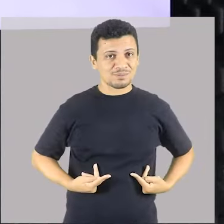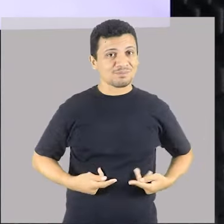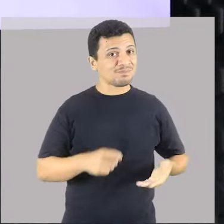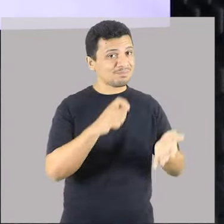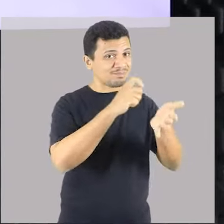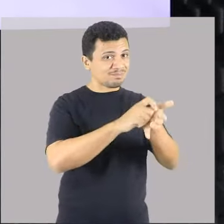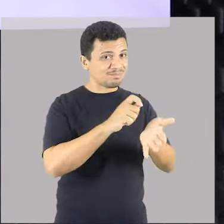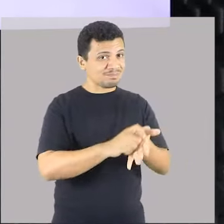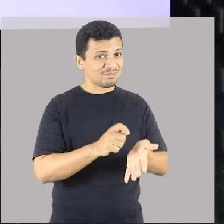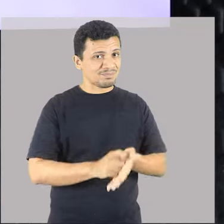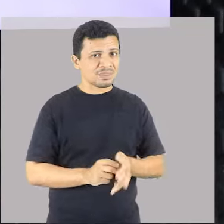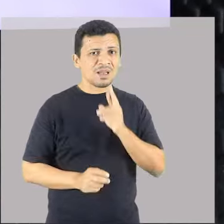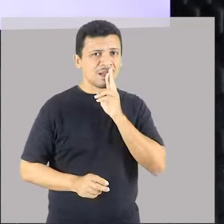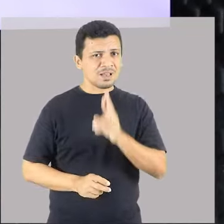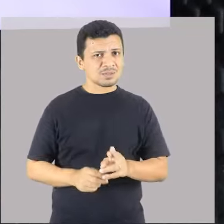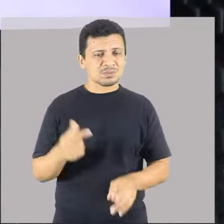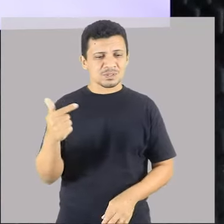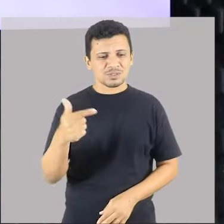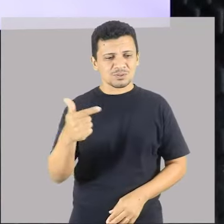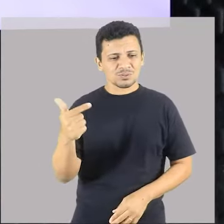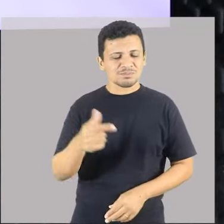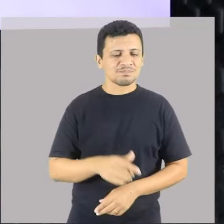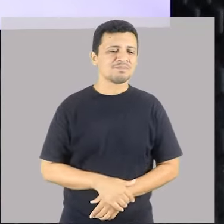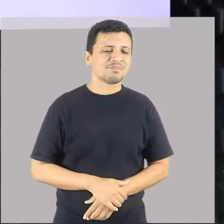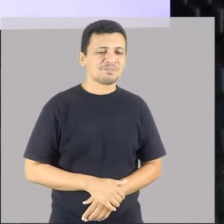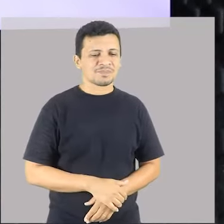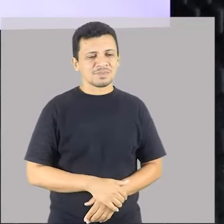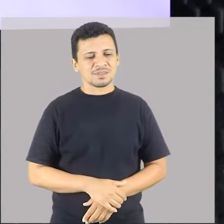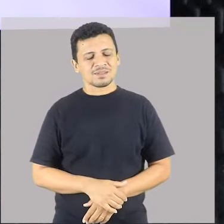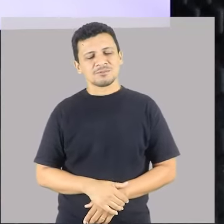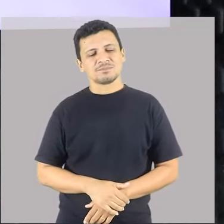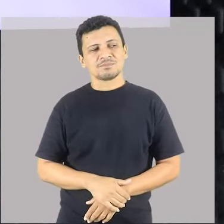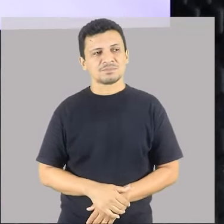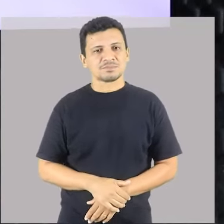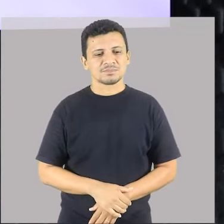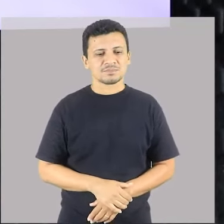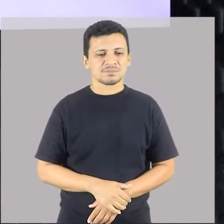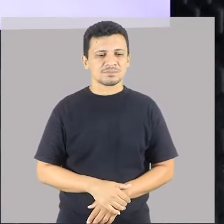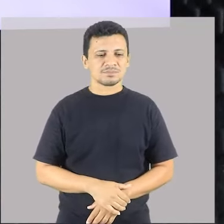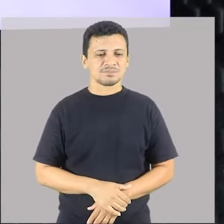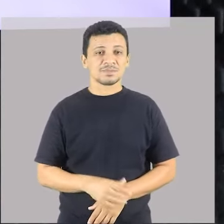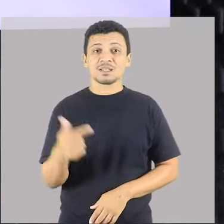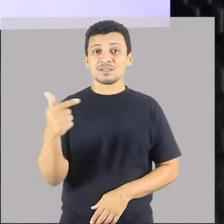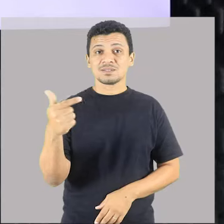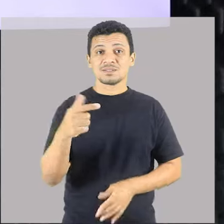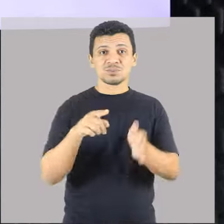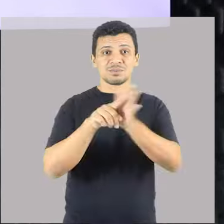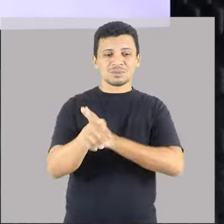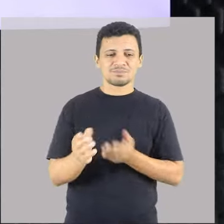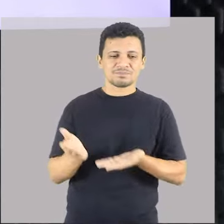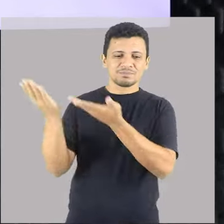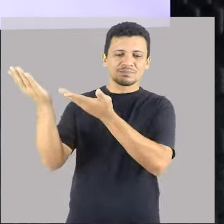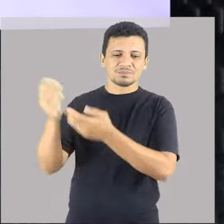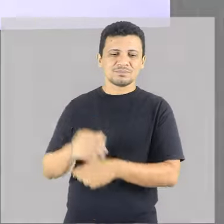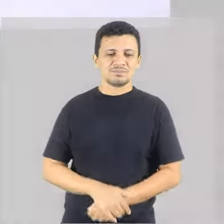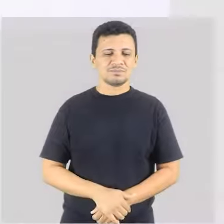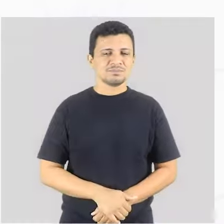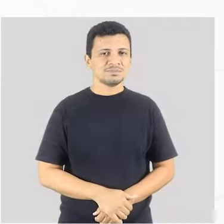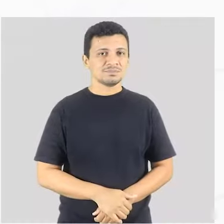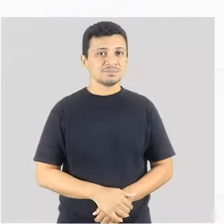estudante Vamos responder mais uma dá tempo dá tempo sim vamos lá olha aí ó segunda questão